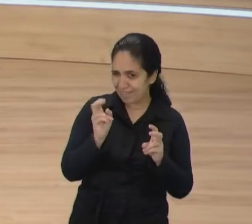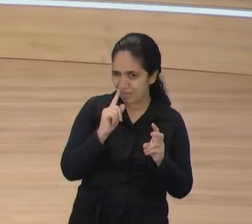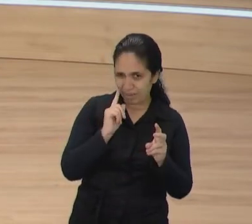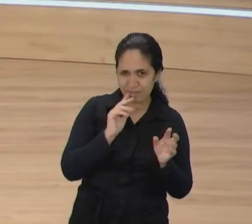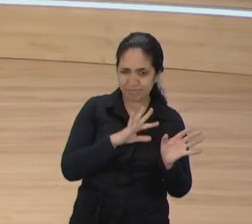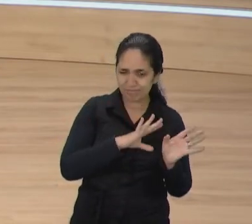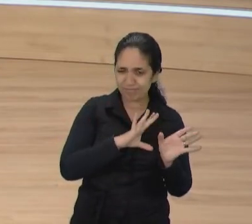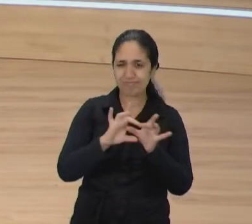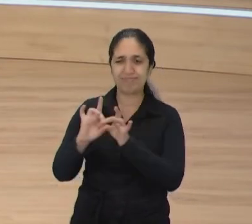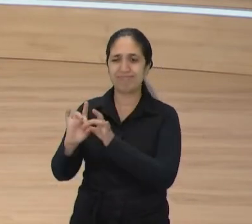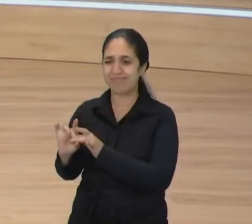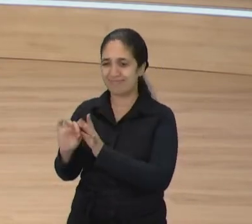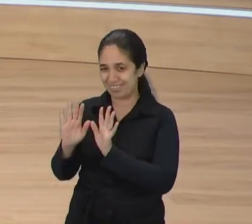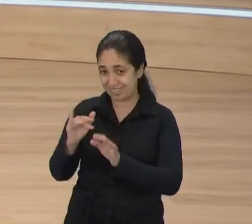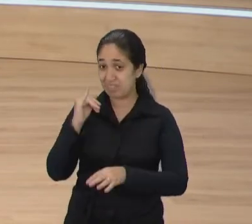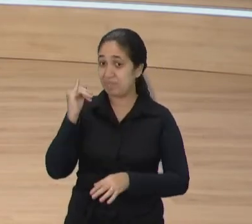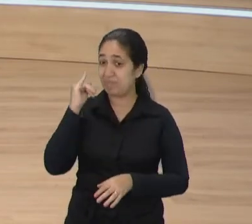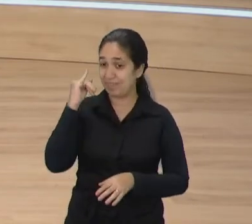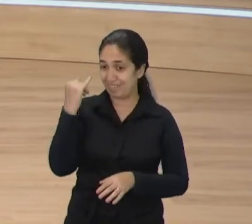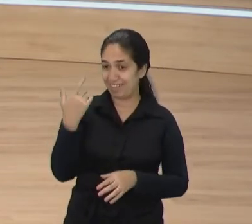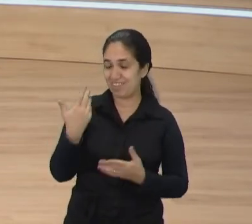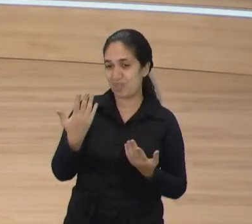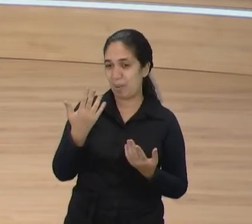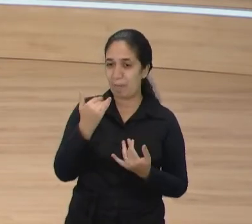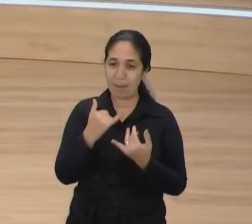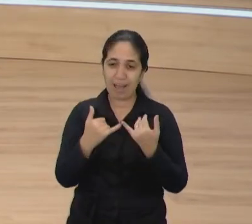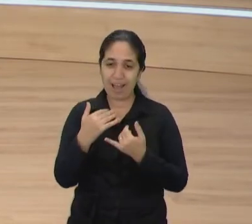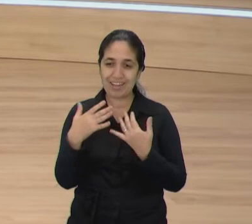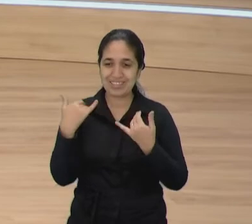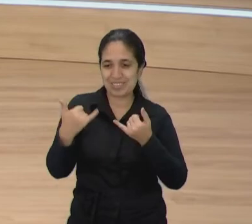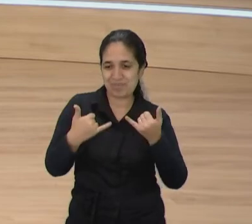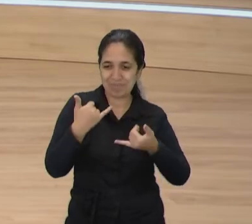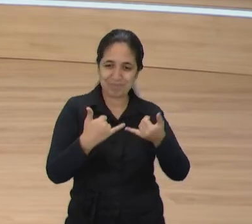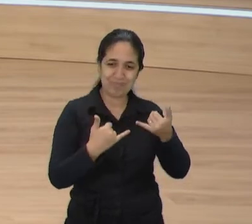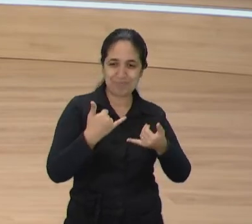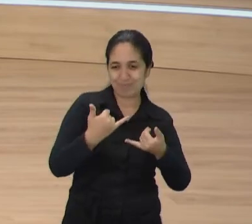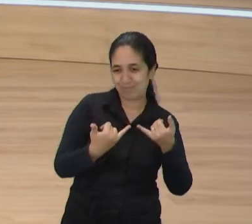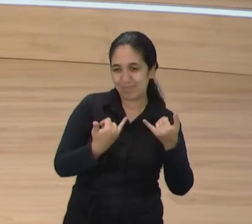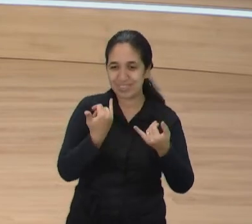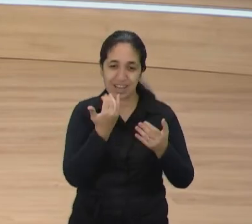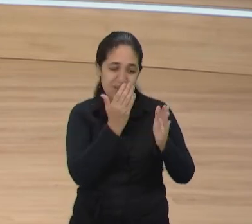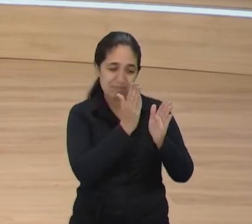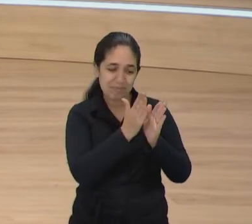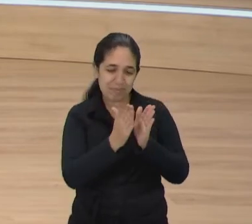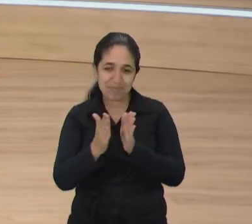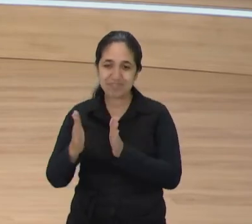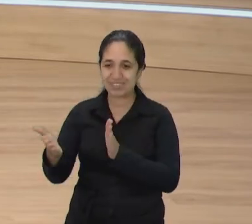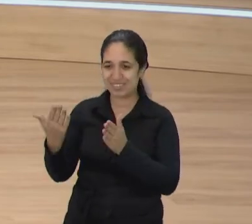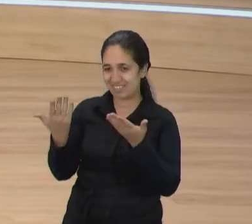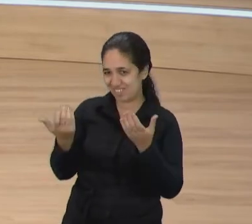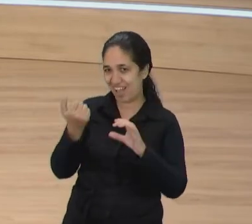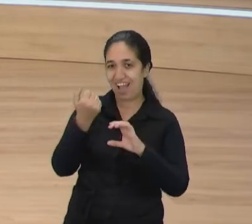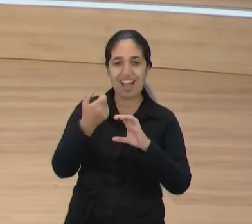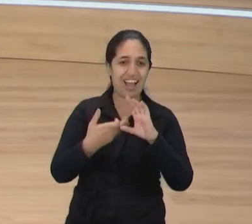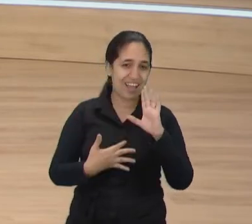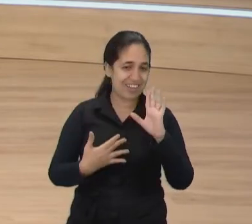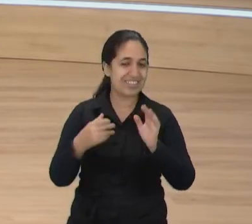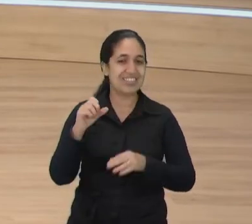música. Essa é a parte mais importante, a gente conseguir brincar com a música e colocar essa sequência, que é uma sequência característica de